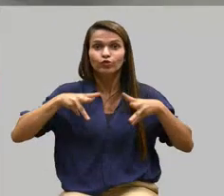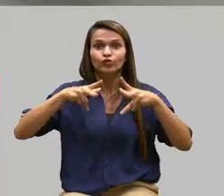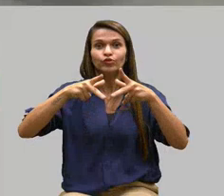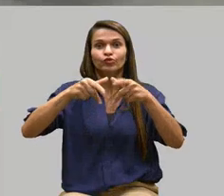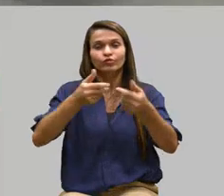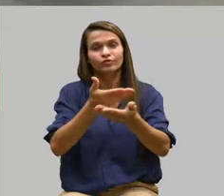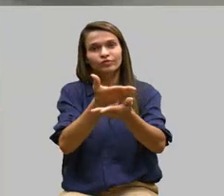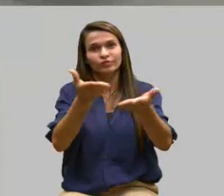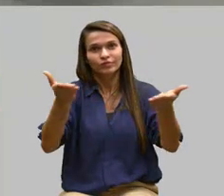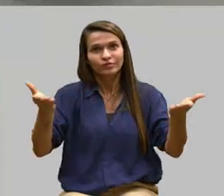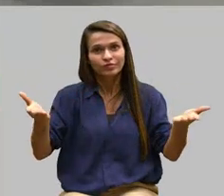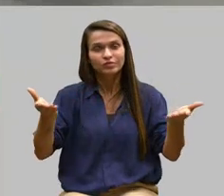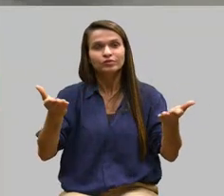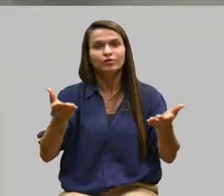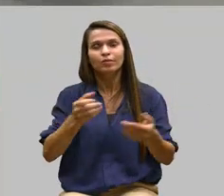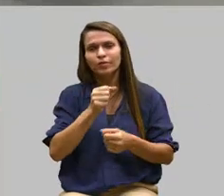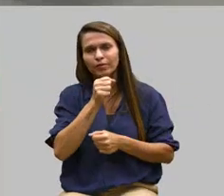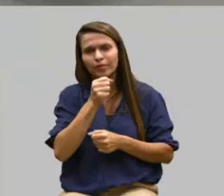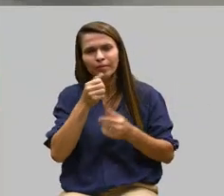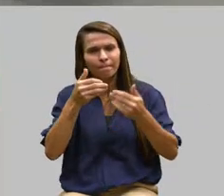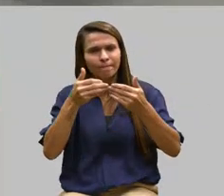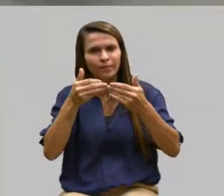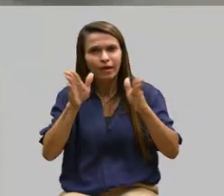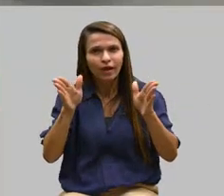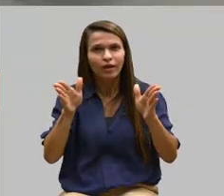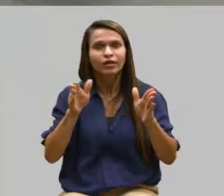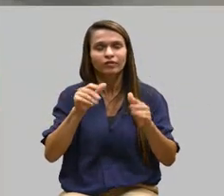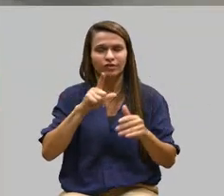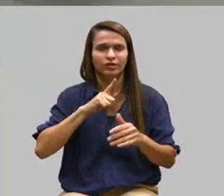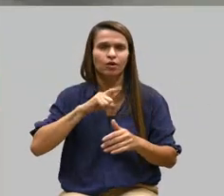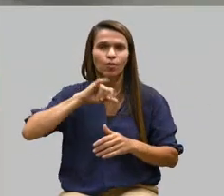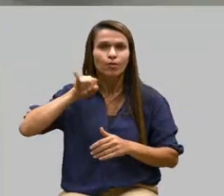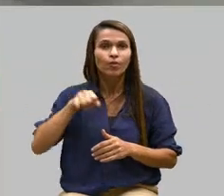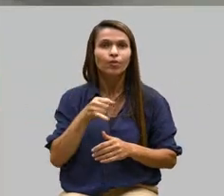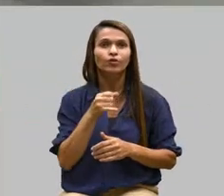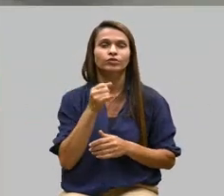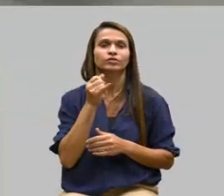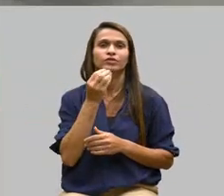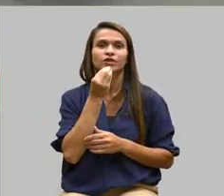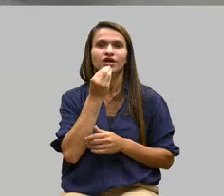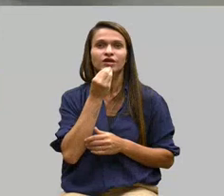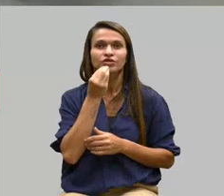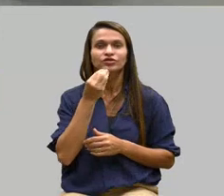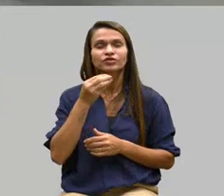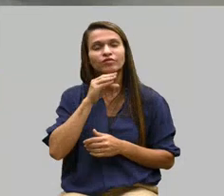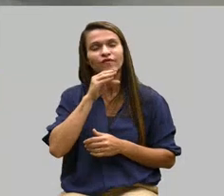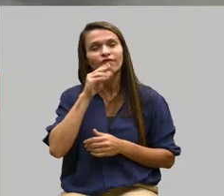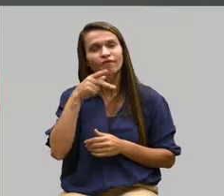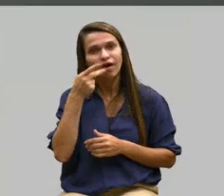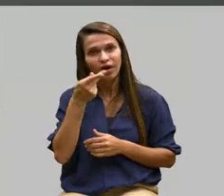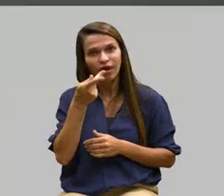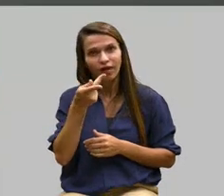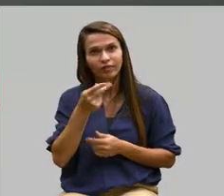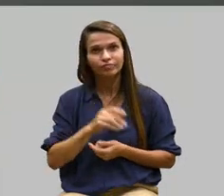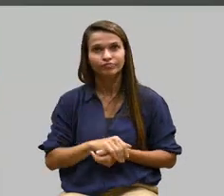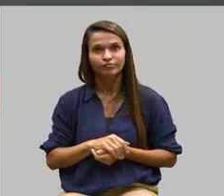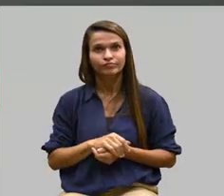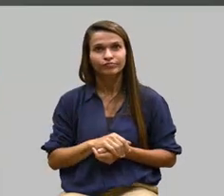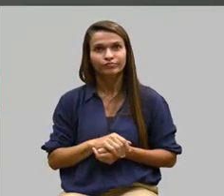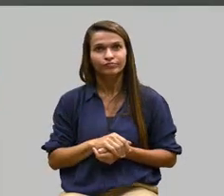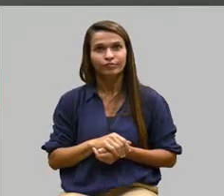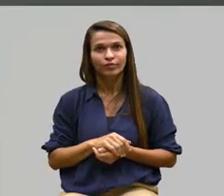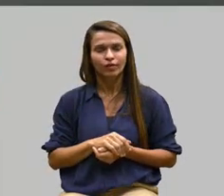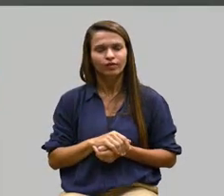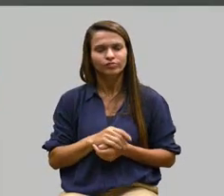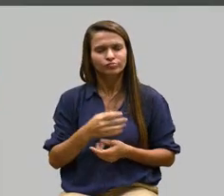têm um microfone aberto todos vocês terão oportunidade de falar e sejam façam desse momento